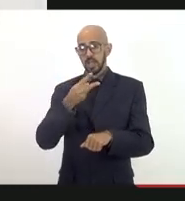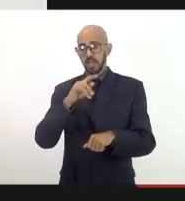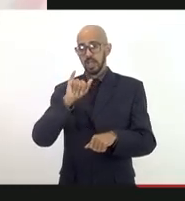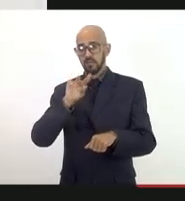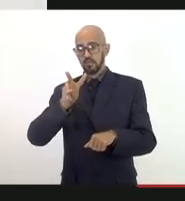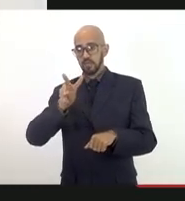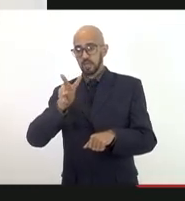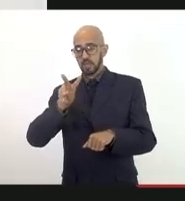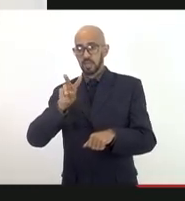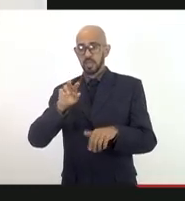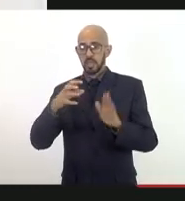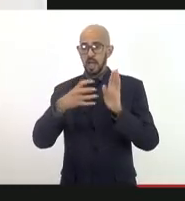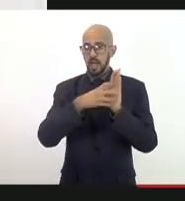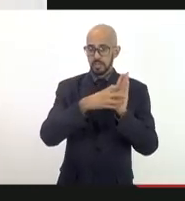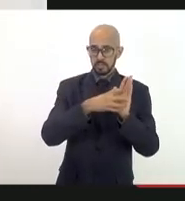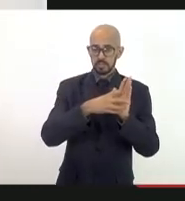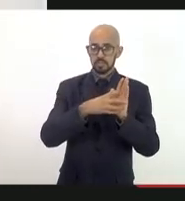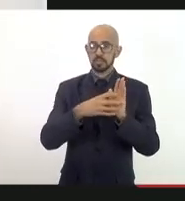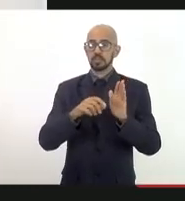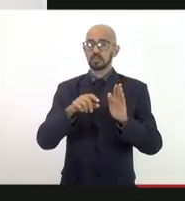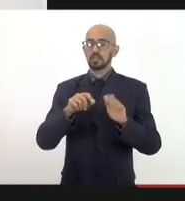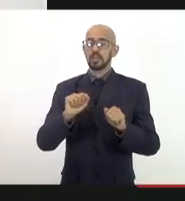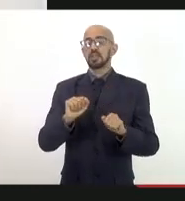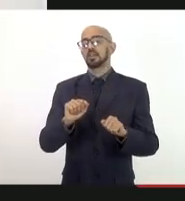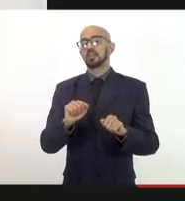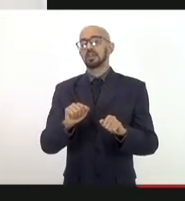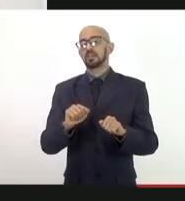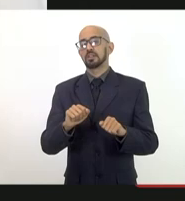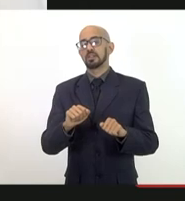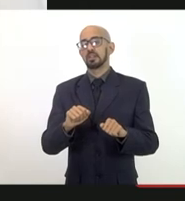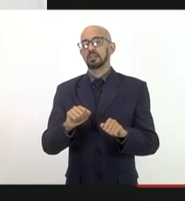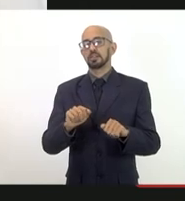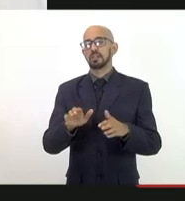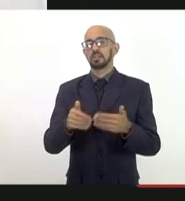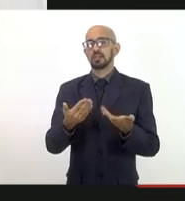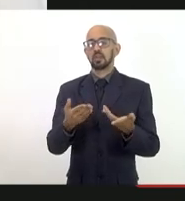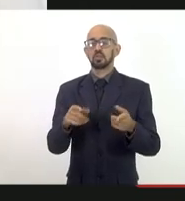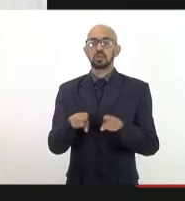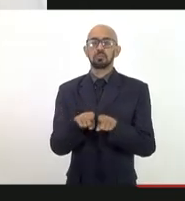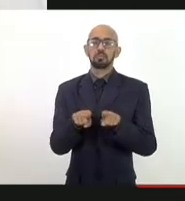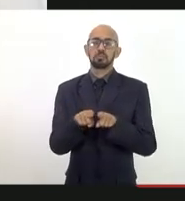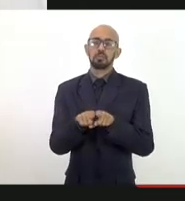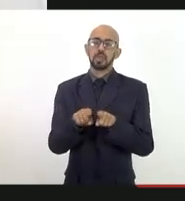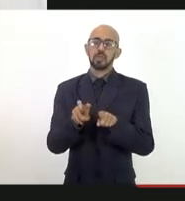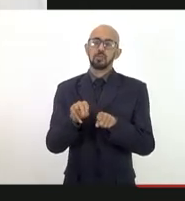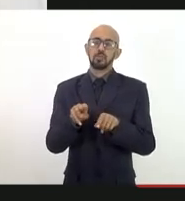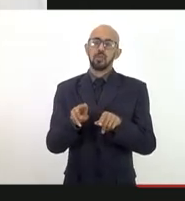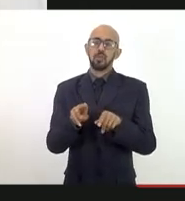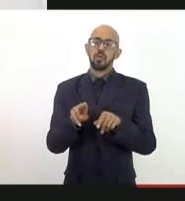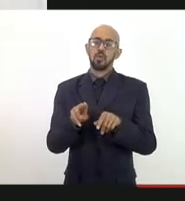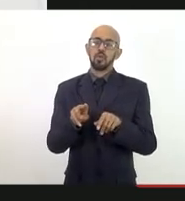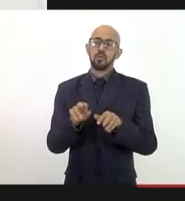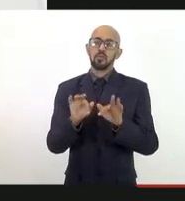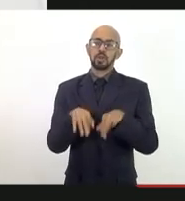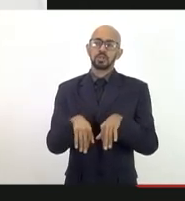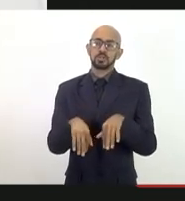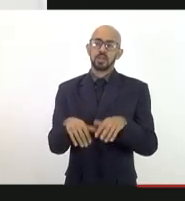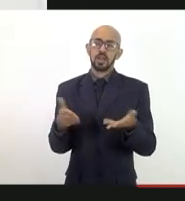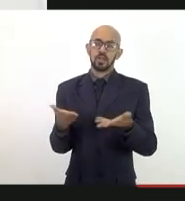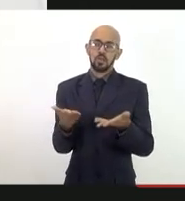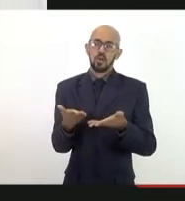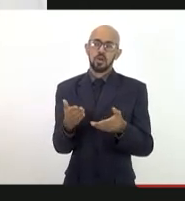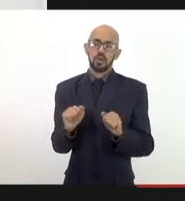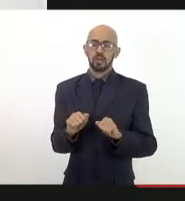para uma outra audiência, né? E eu vou encerrar, deputada, dizendo que todos aqui, né, alguns